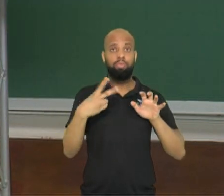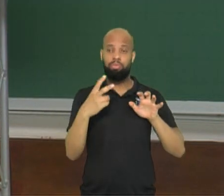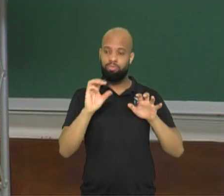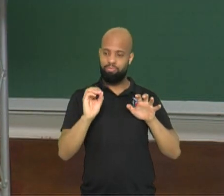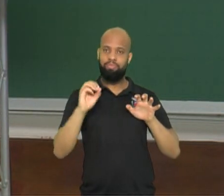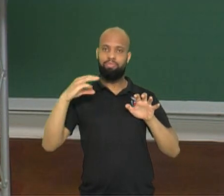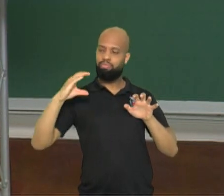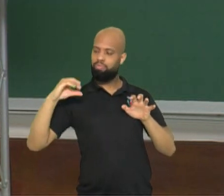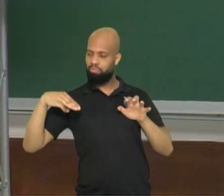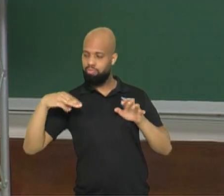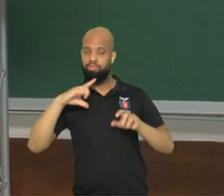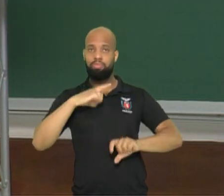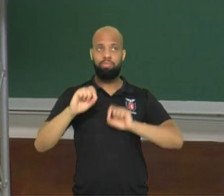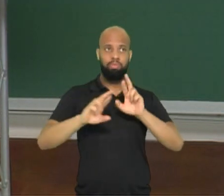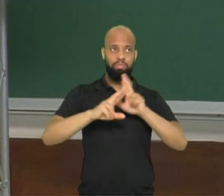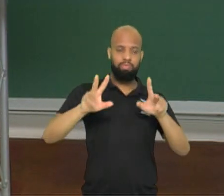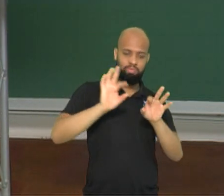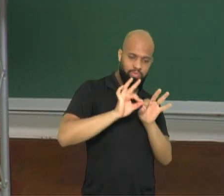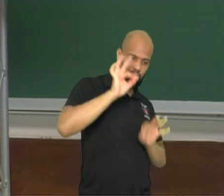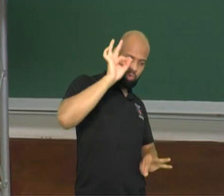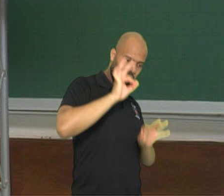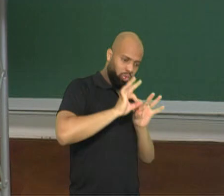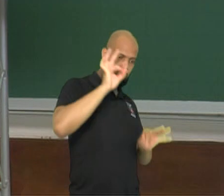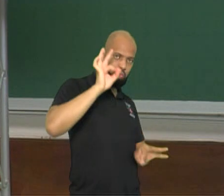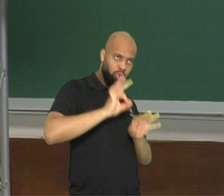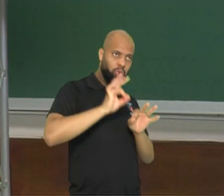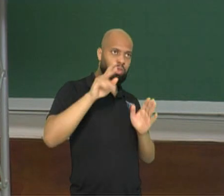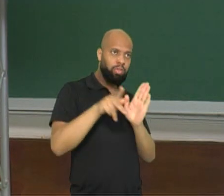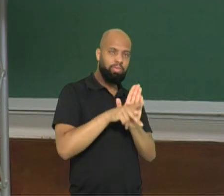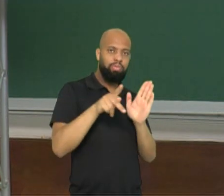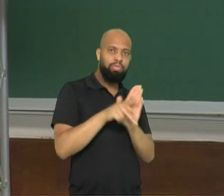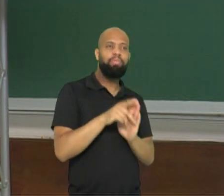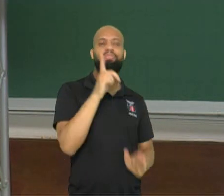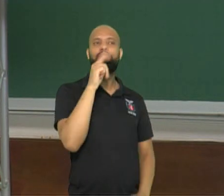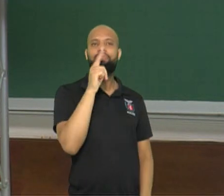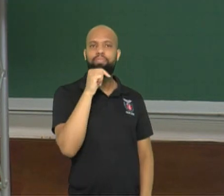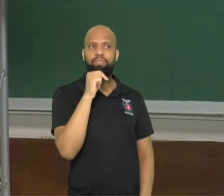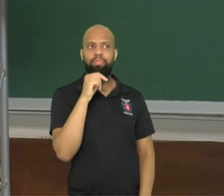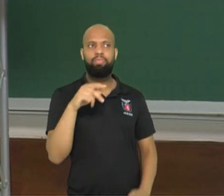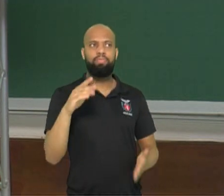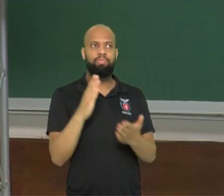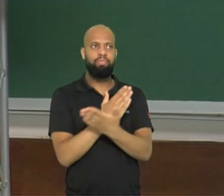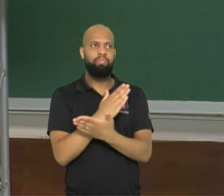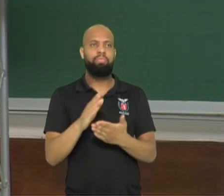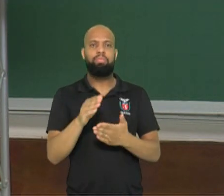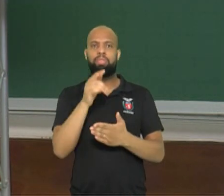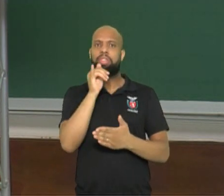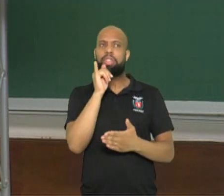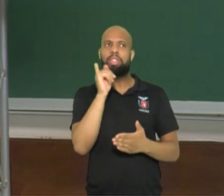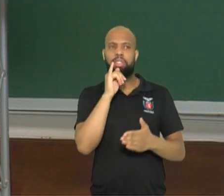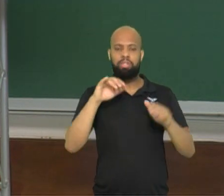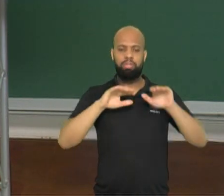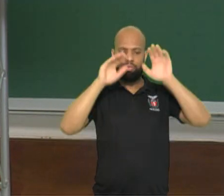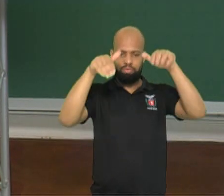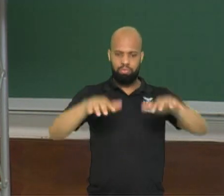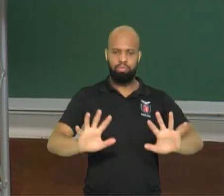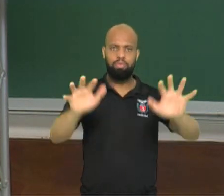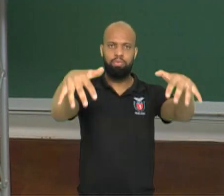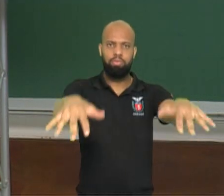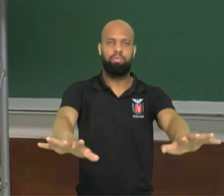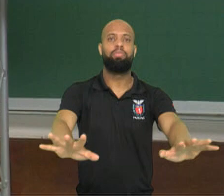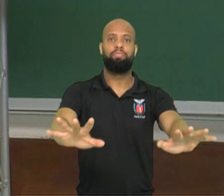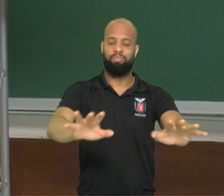que tem uma grande diferença entre a altura que atinge a água, né, na maré alta, altitude, né,